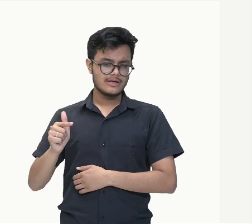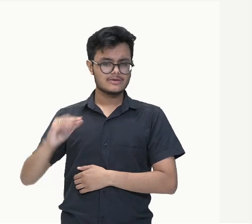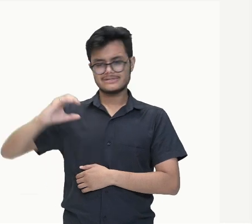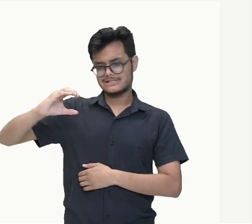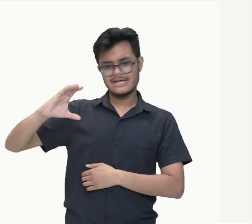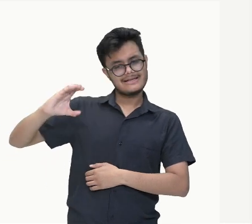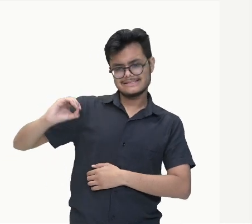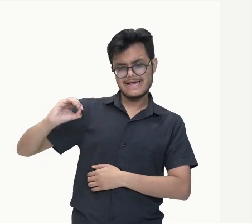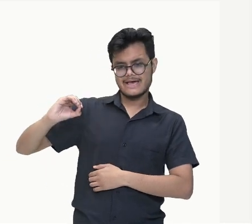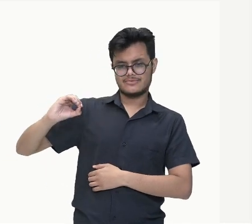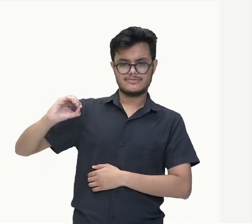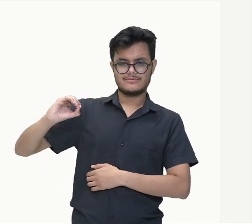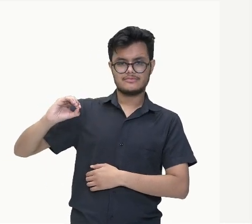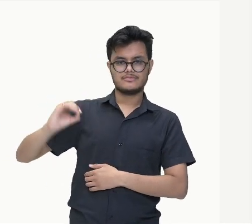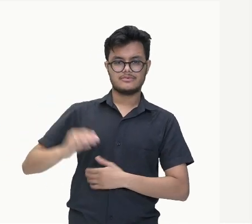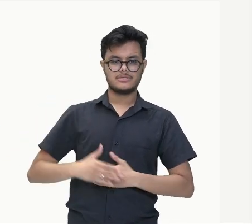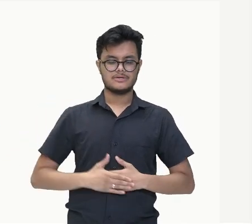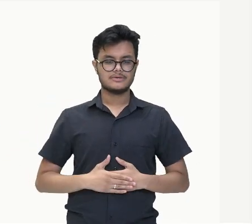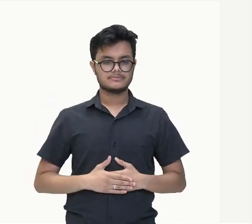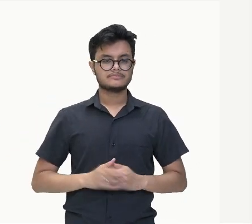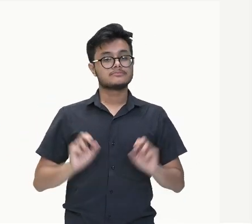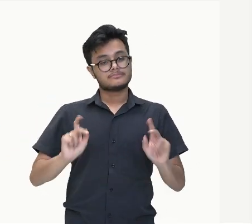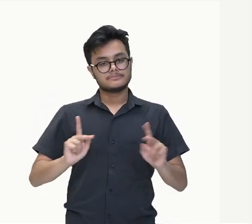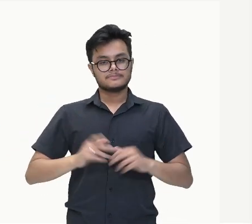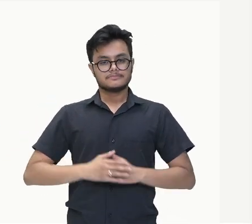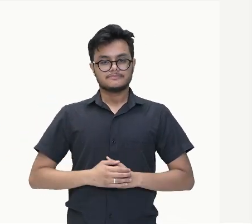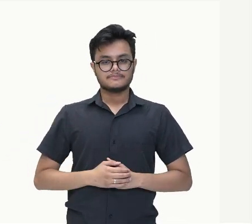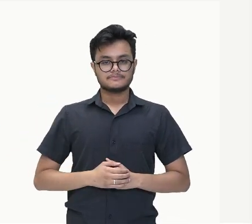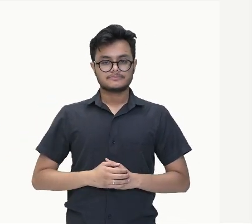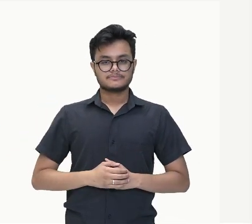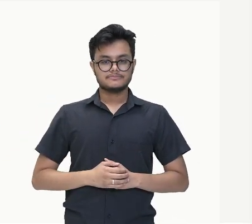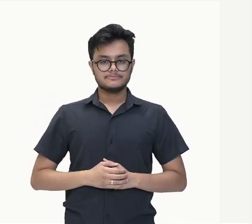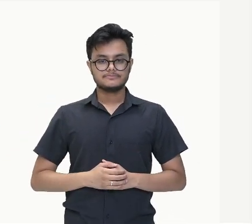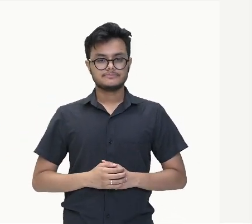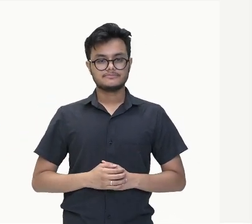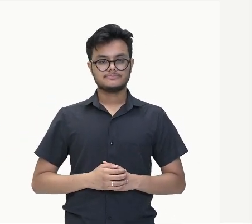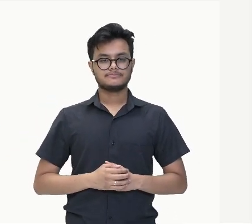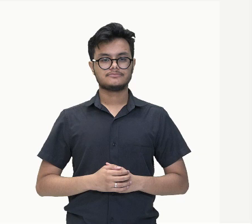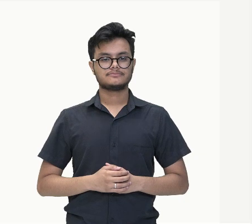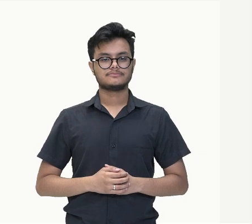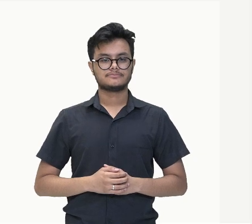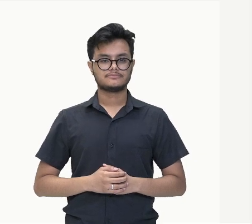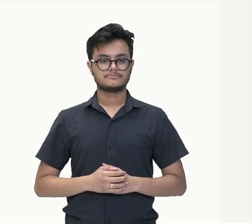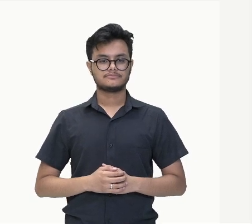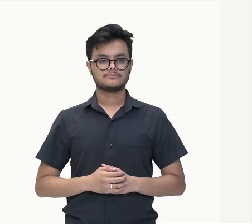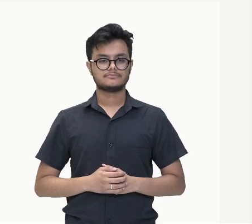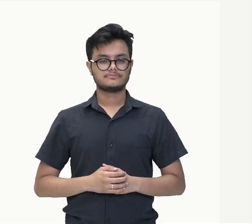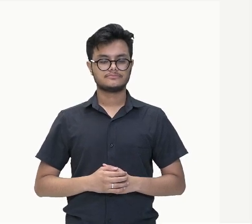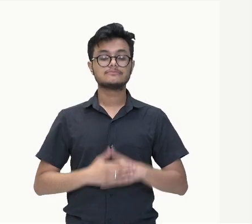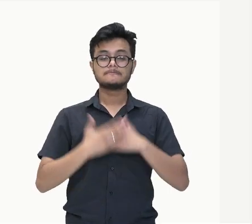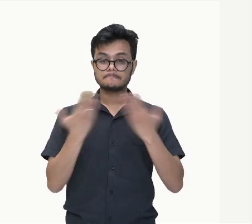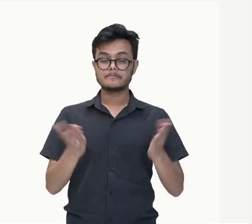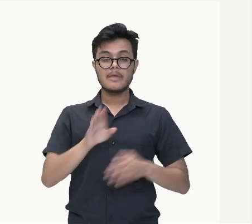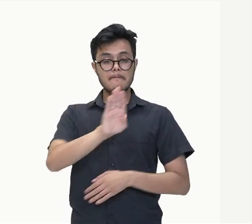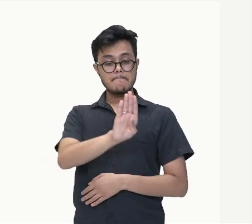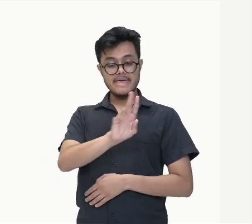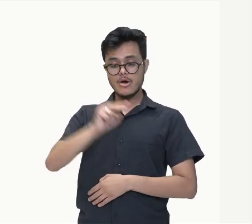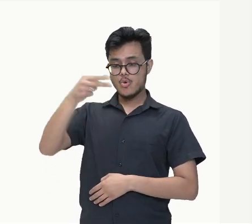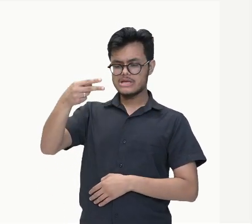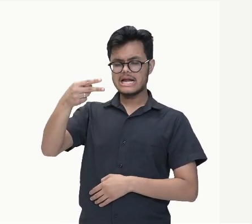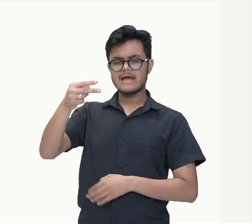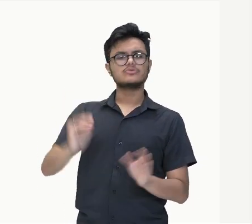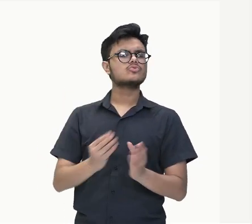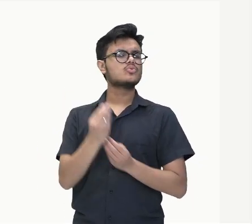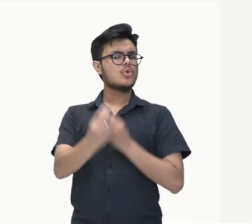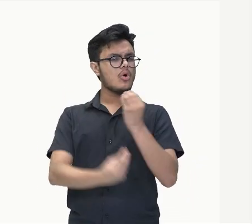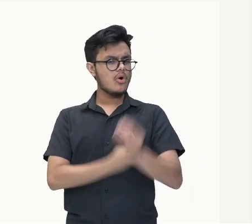c, então a gente vai chamar de zero, tá? Vamos substituir agora. B ao quadrado. Então, b ao quadrado vai